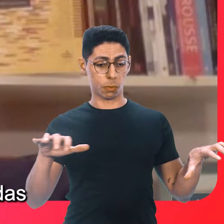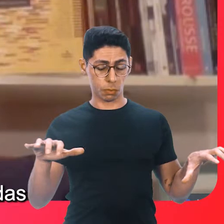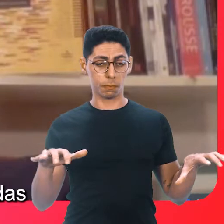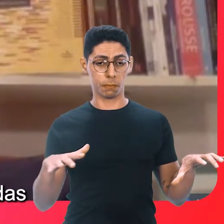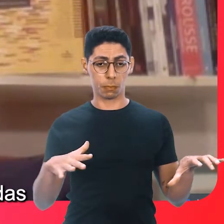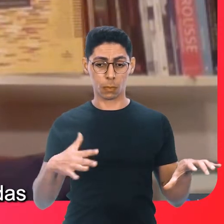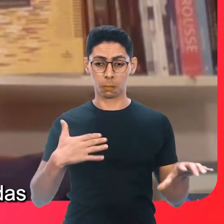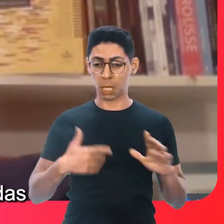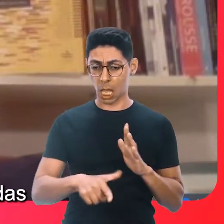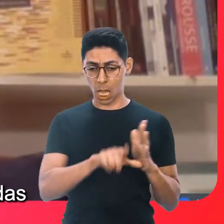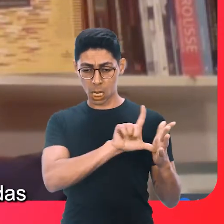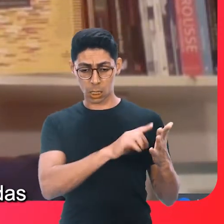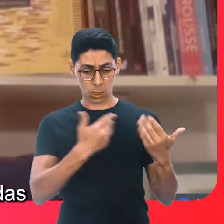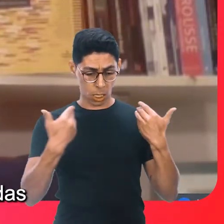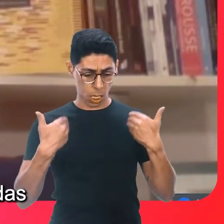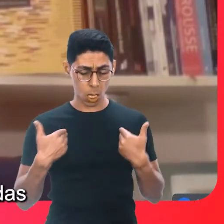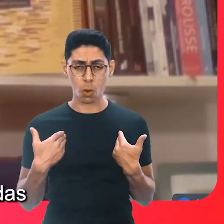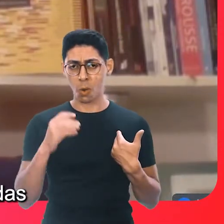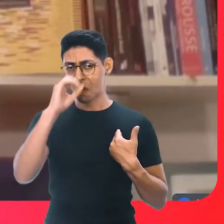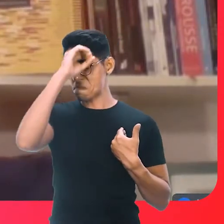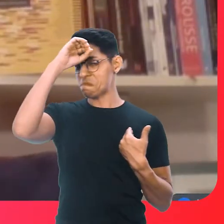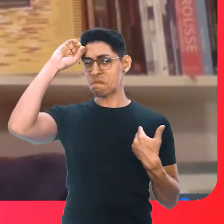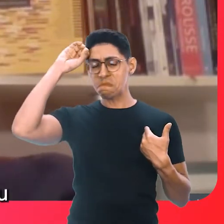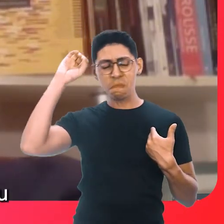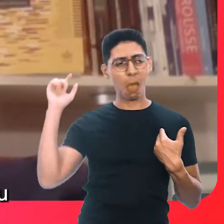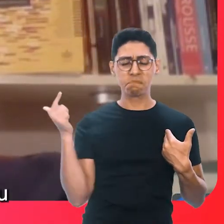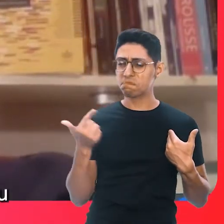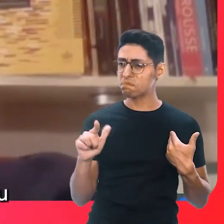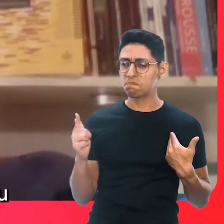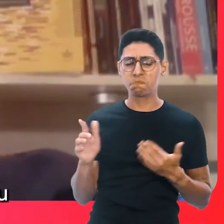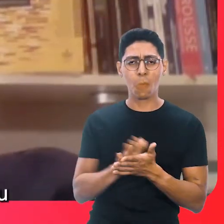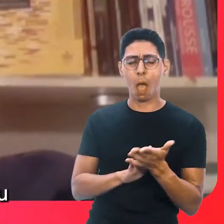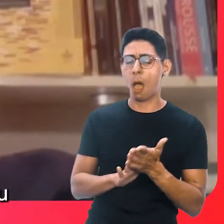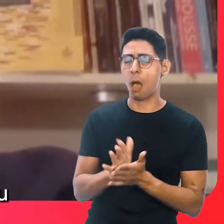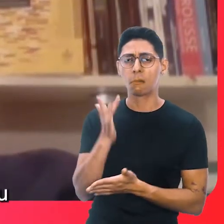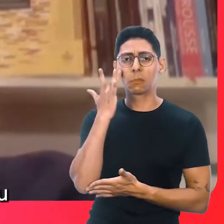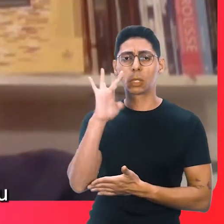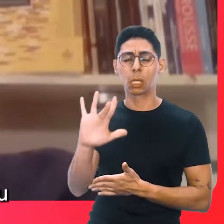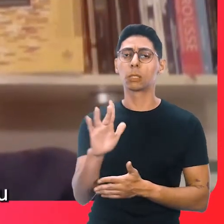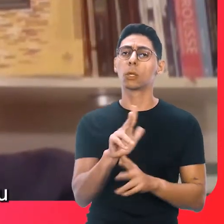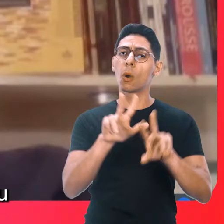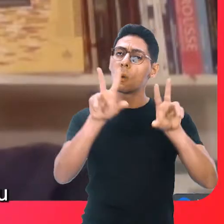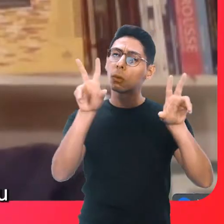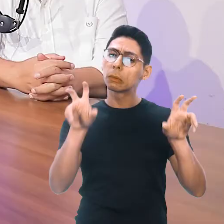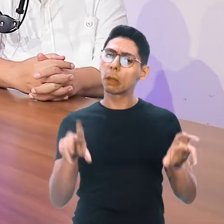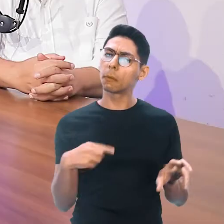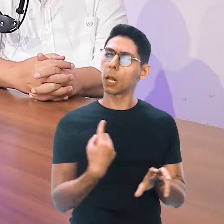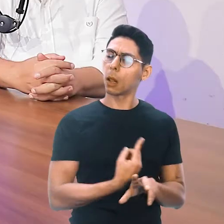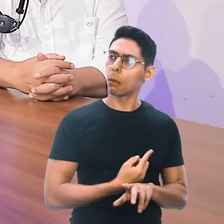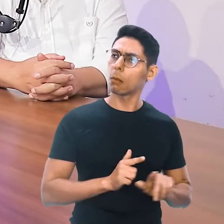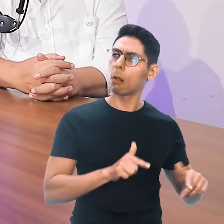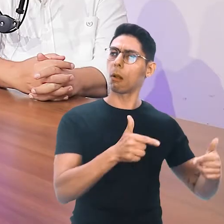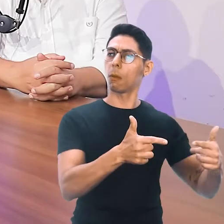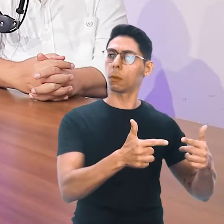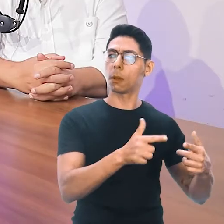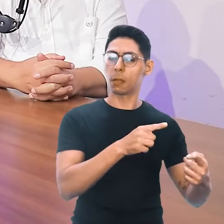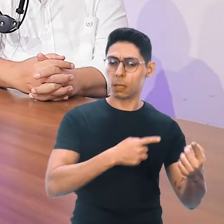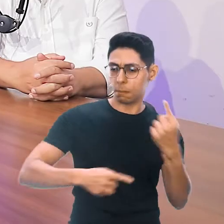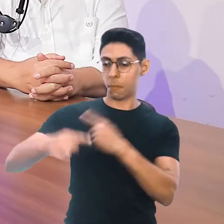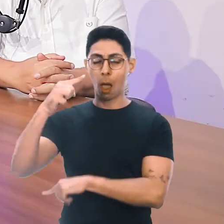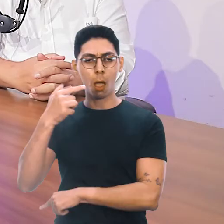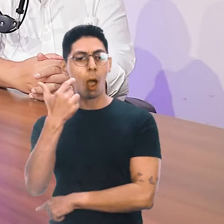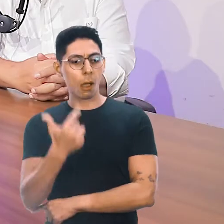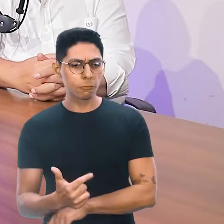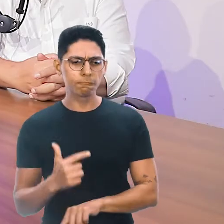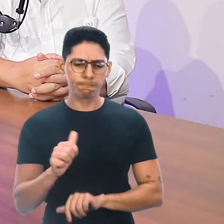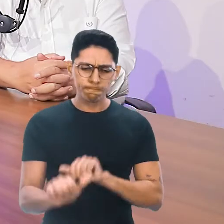tinha nenhuma consciência das questões ligadas à nossa causa, com o Tuca, que passou a ser um